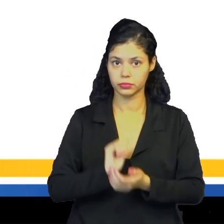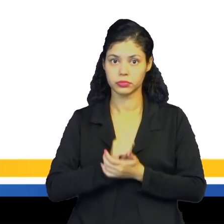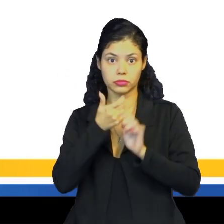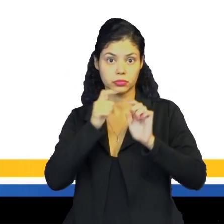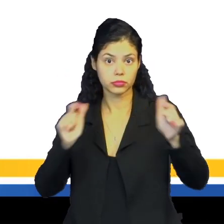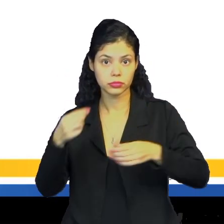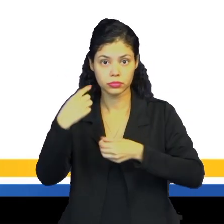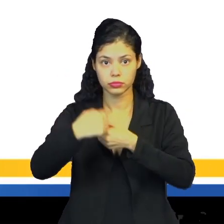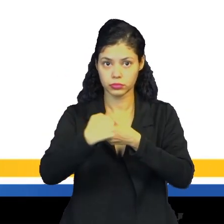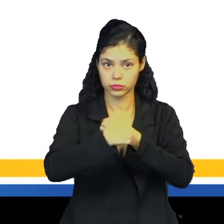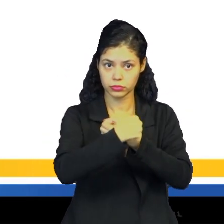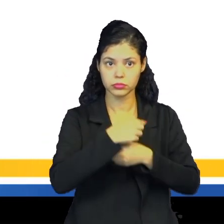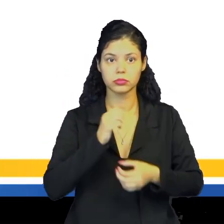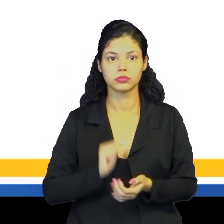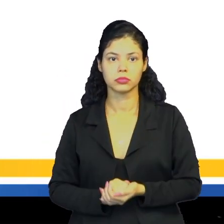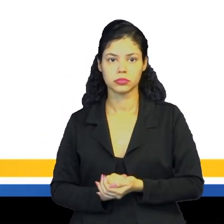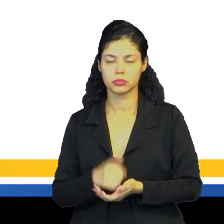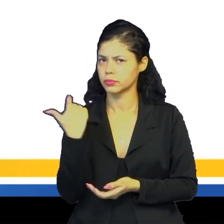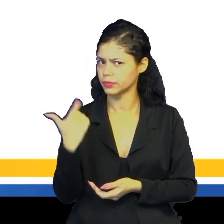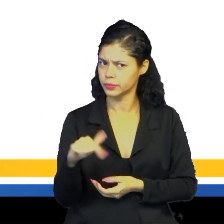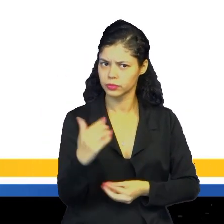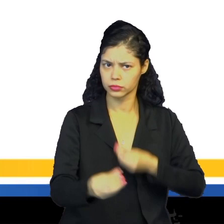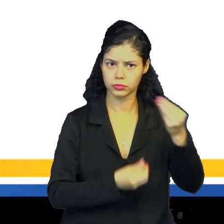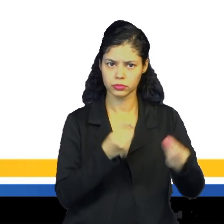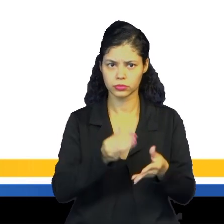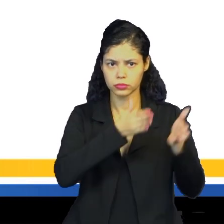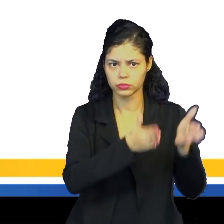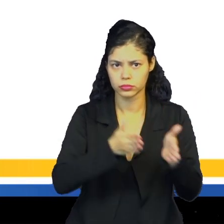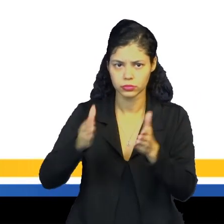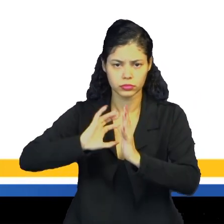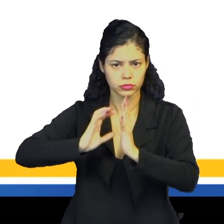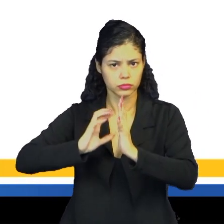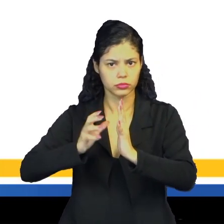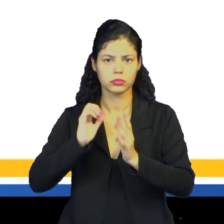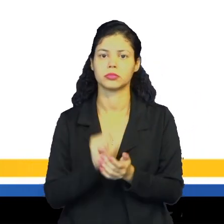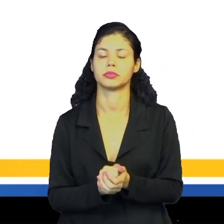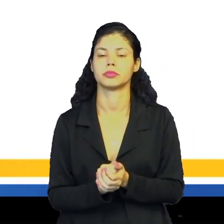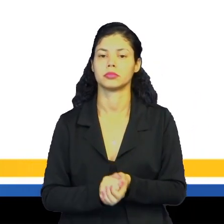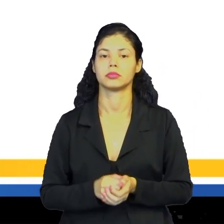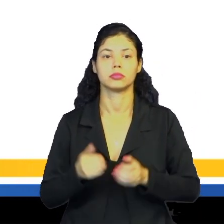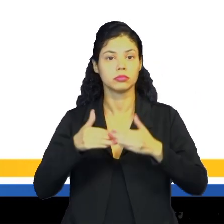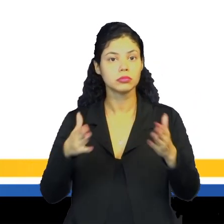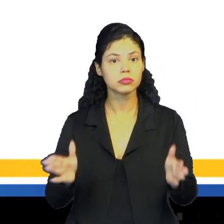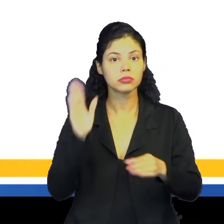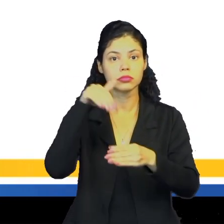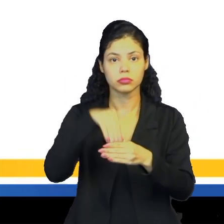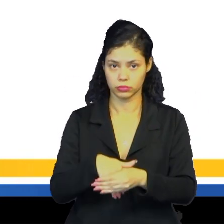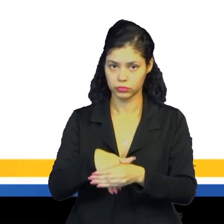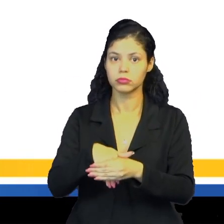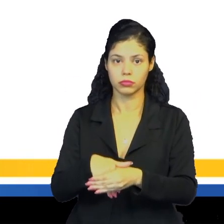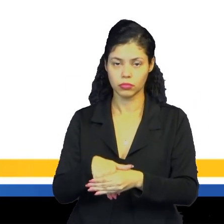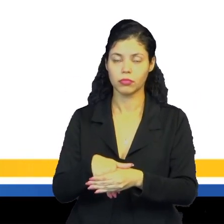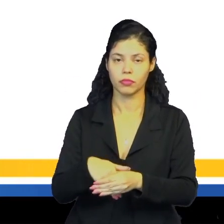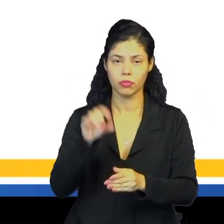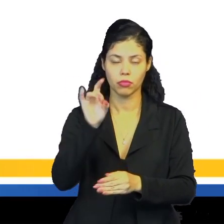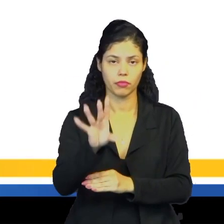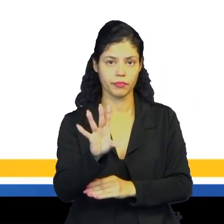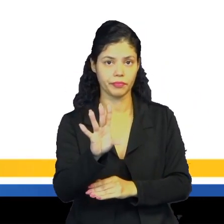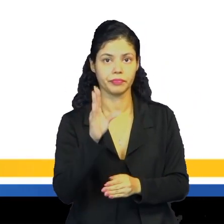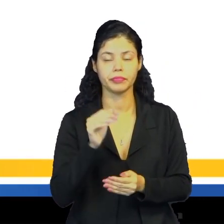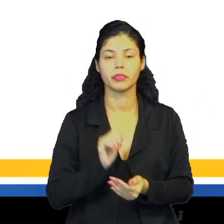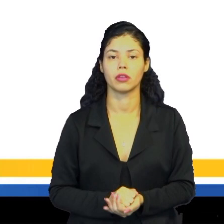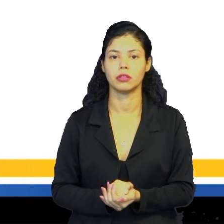âmbito municipal. Não existiam partidos políticos. O voto era aberto e as eleições contavam apenas